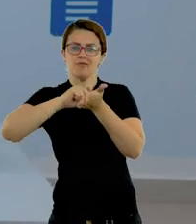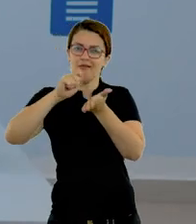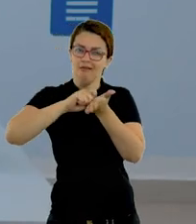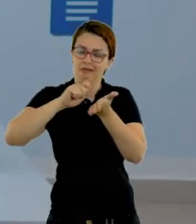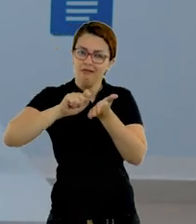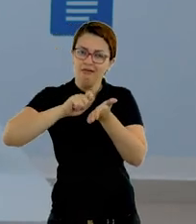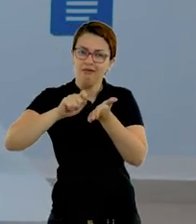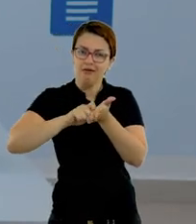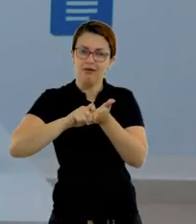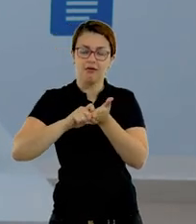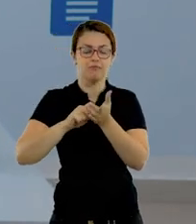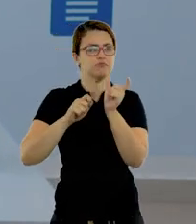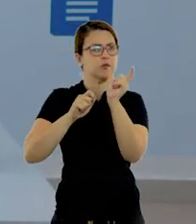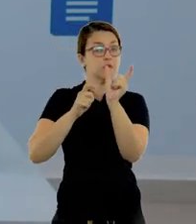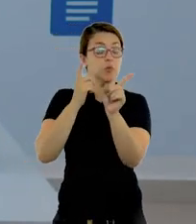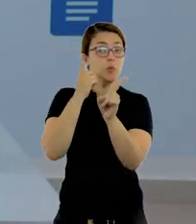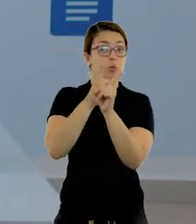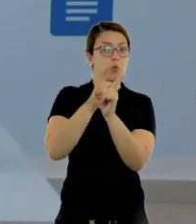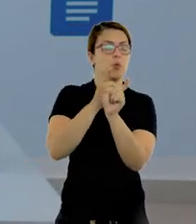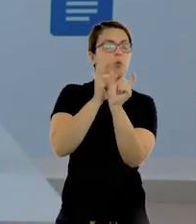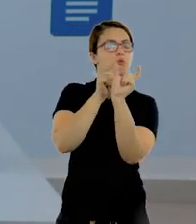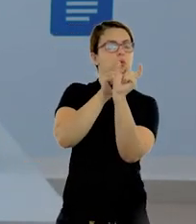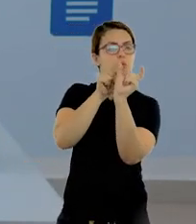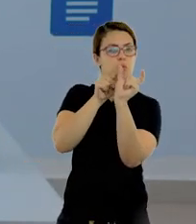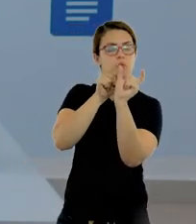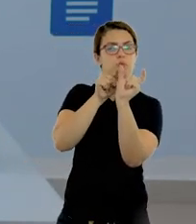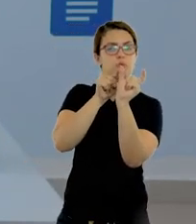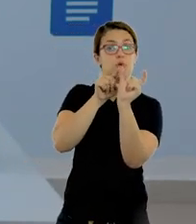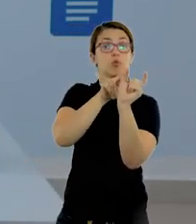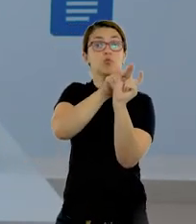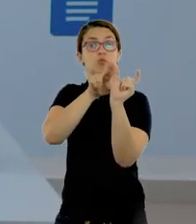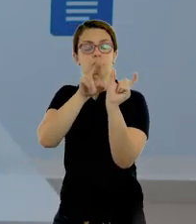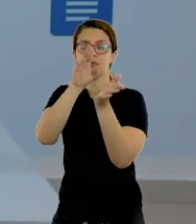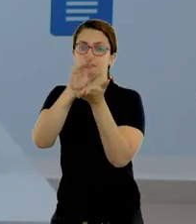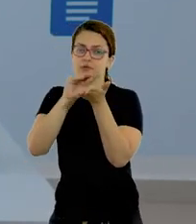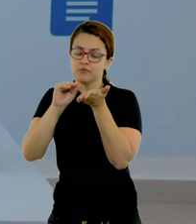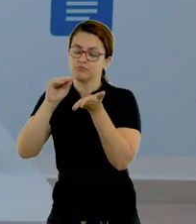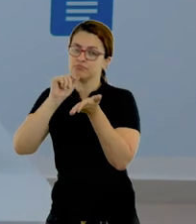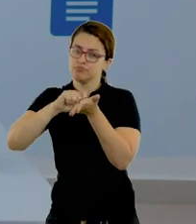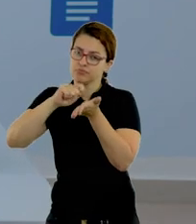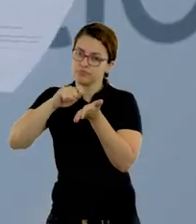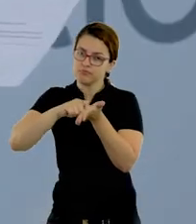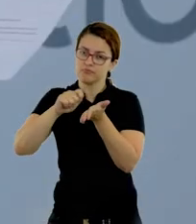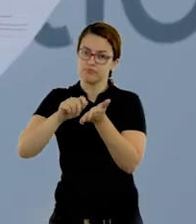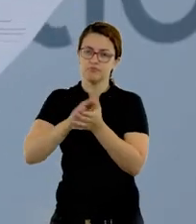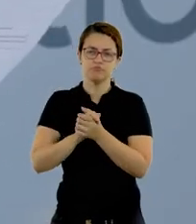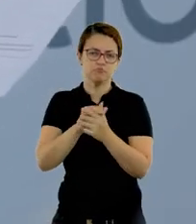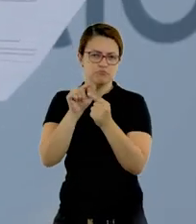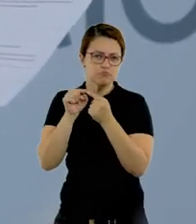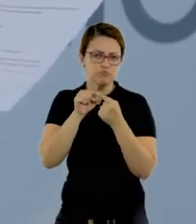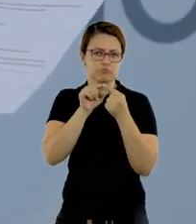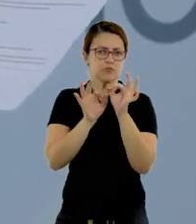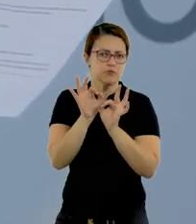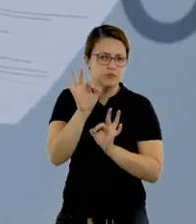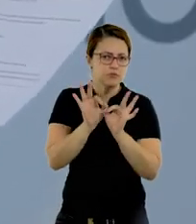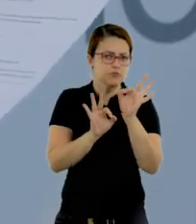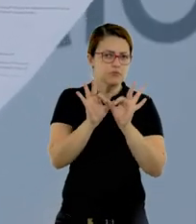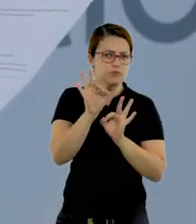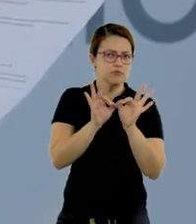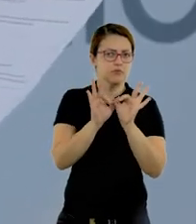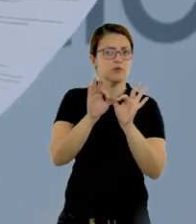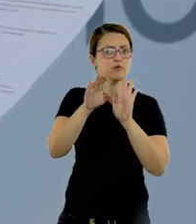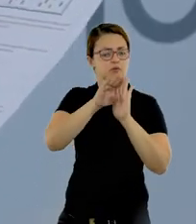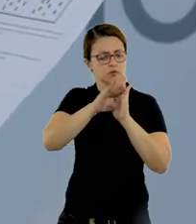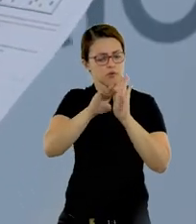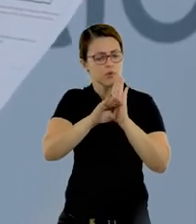números? Então, cada número que você compor, você vai escrever ele por extenso. Você consegue relacionar os cartões com